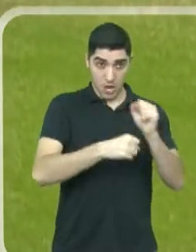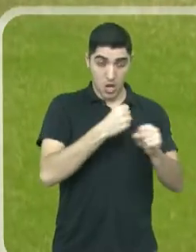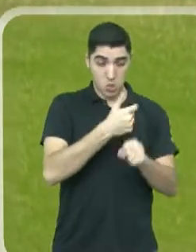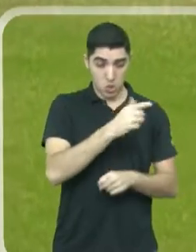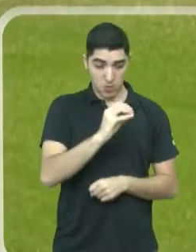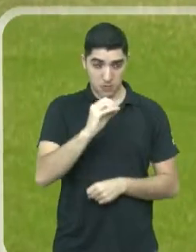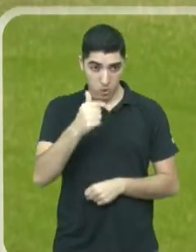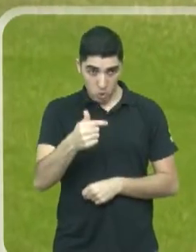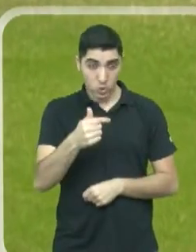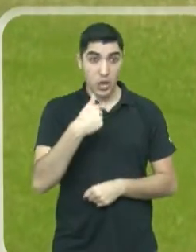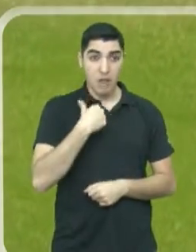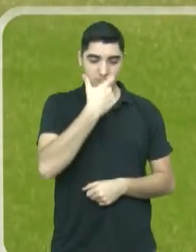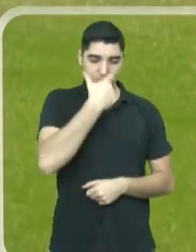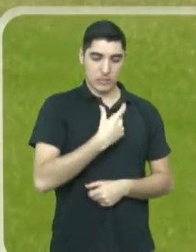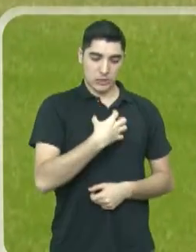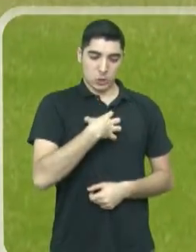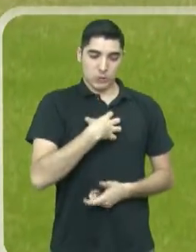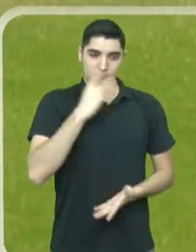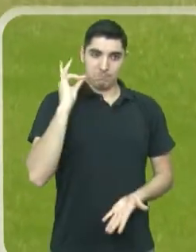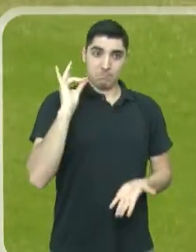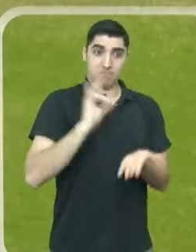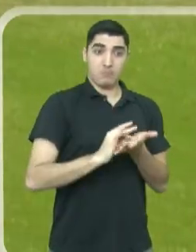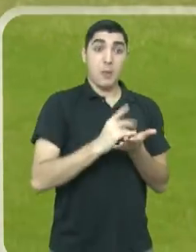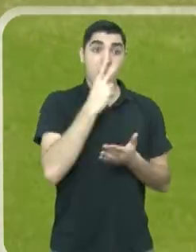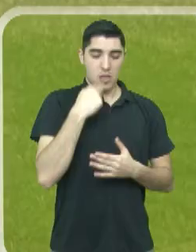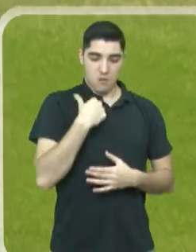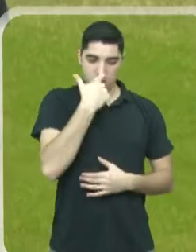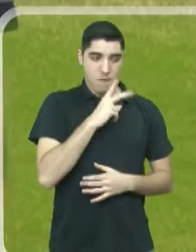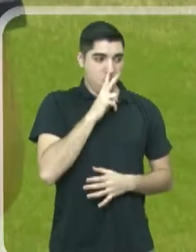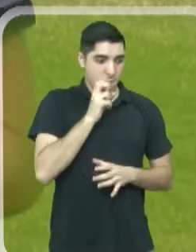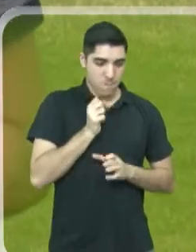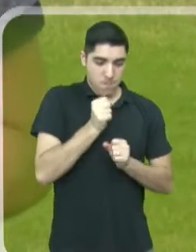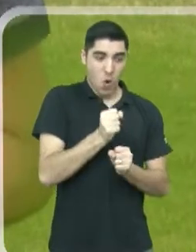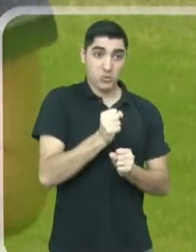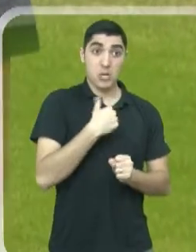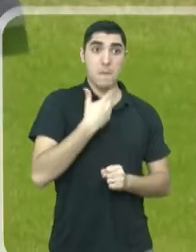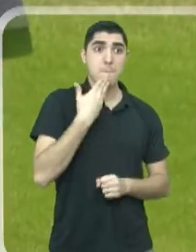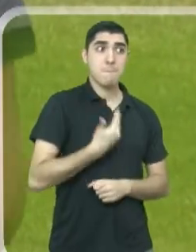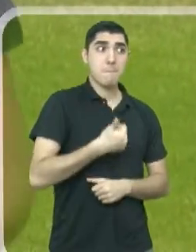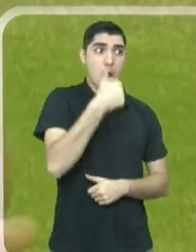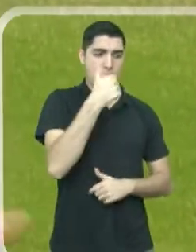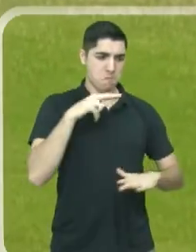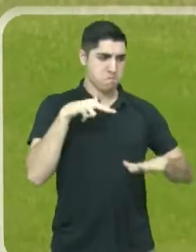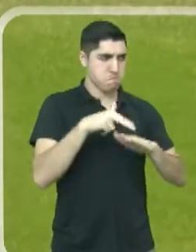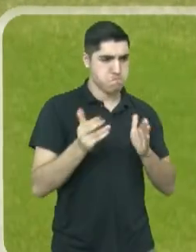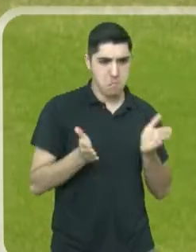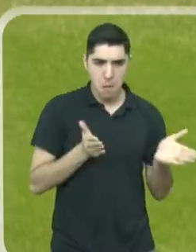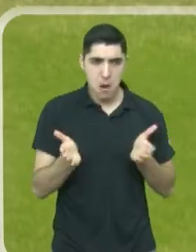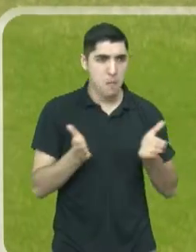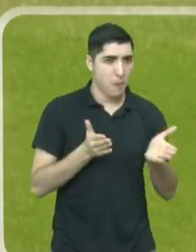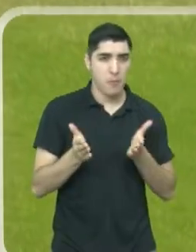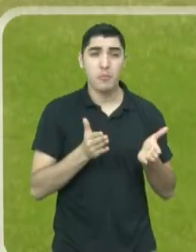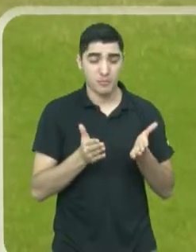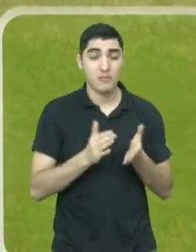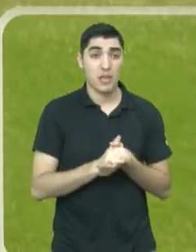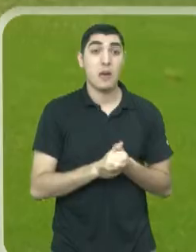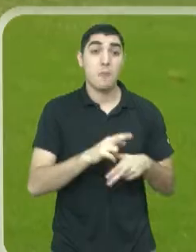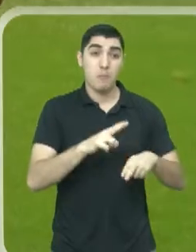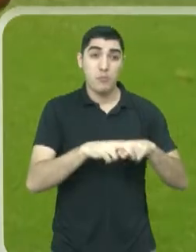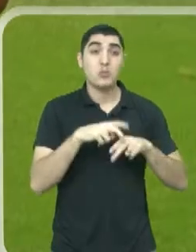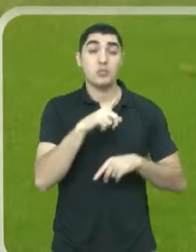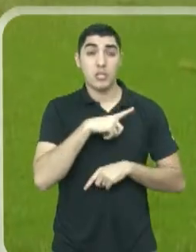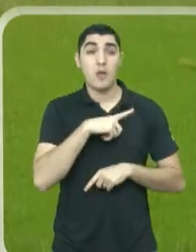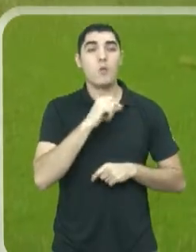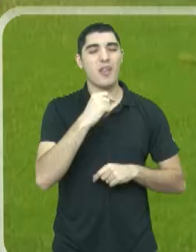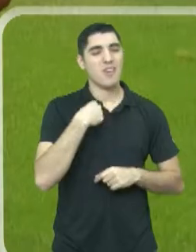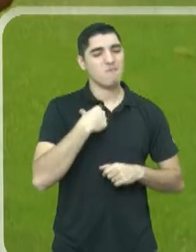Aqui eu estava forte de novo, estava jogando no meu melhor nível, então eu tenho uma dívida de gratidão muito grande por